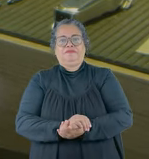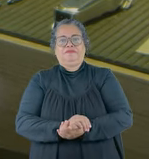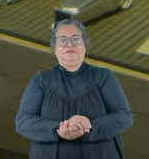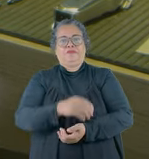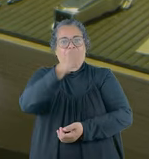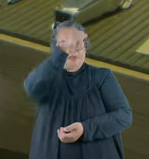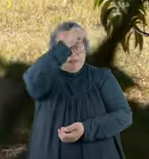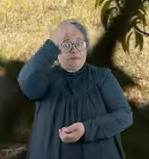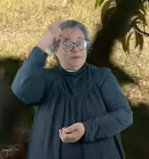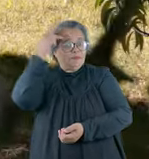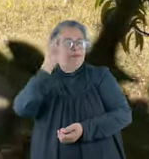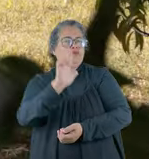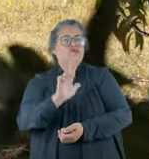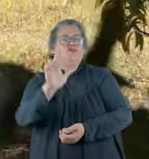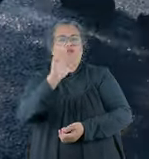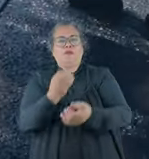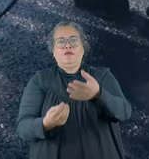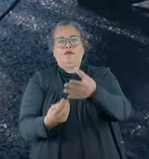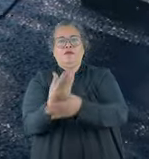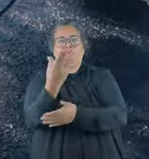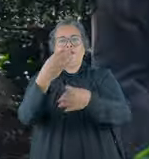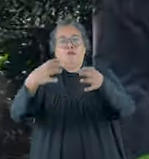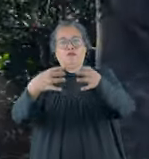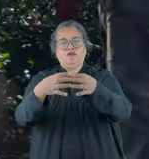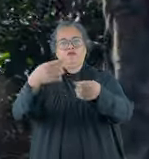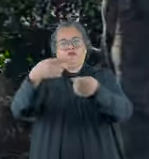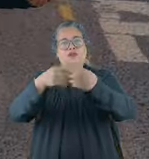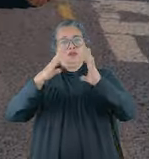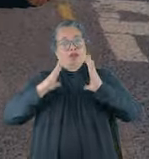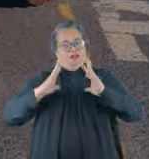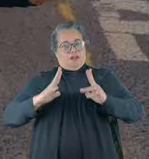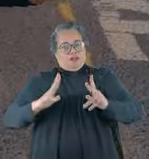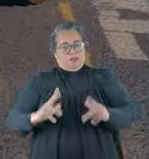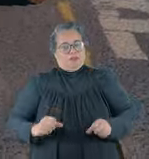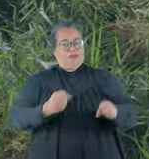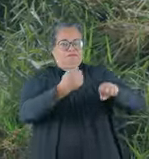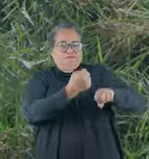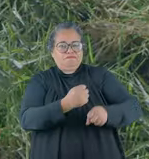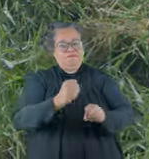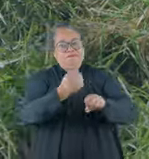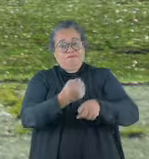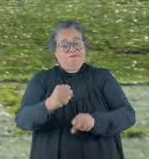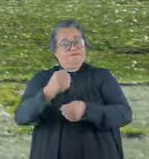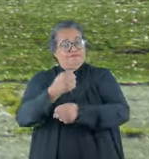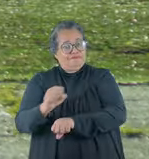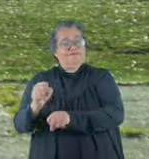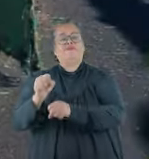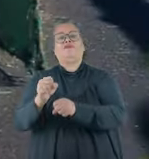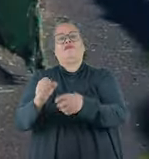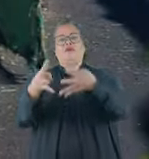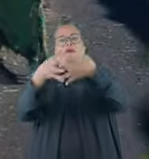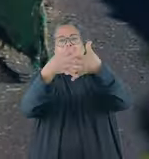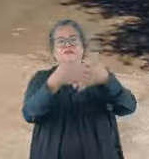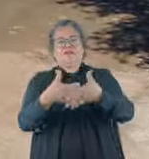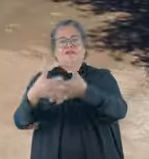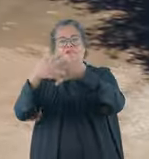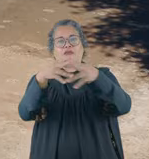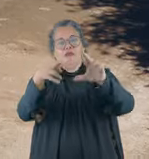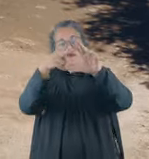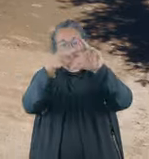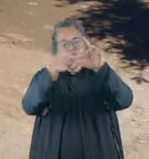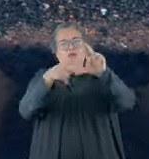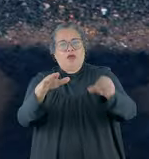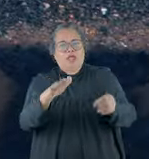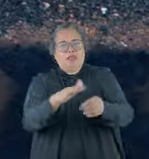e fingir que tá tudo bem não é por isso que a Prefeitura de Uberlândia realiza o mutirão cidade limpa mais que varrer limpar tem